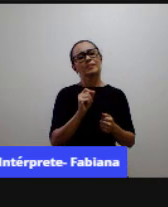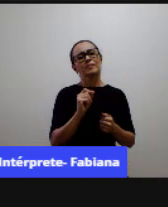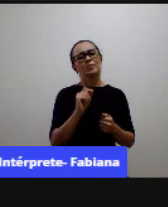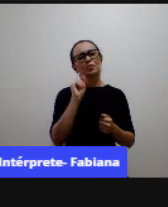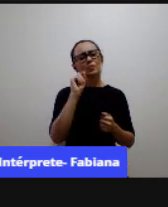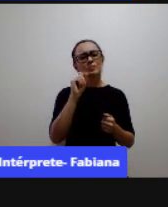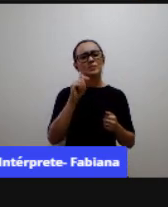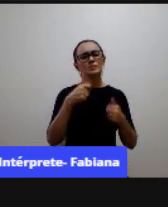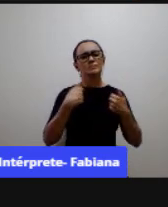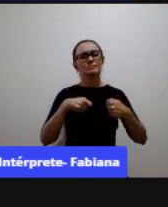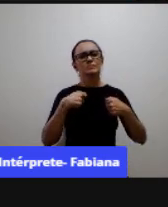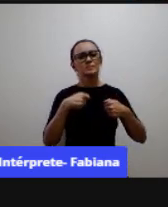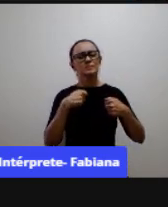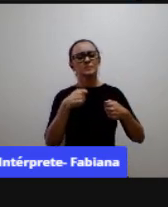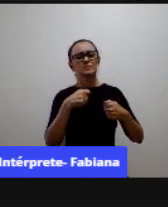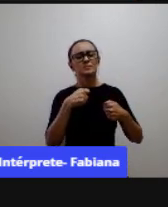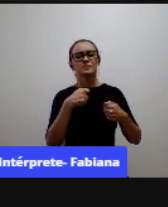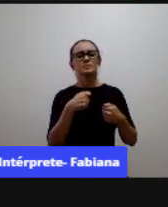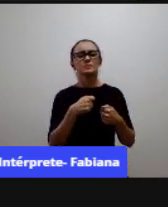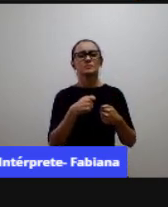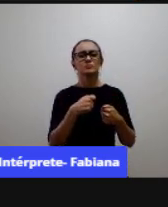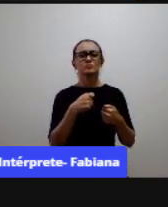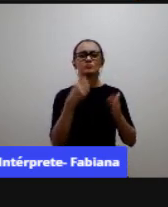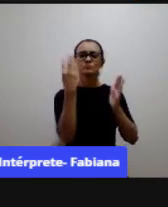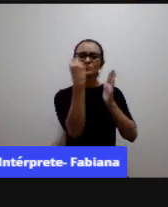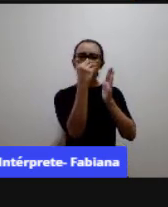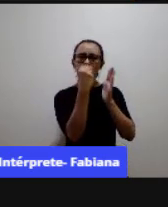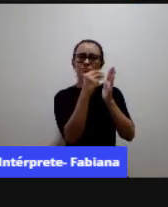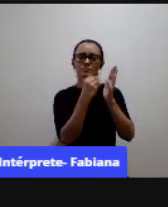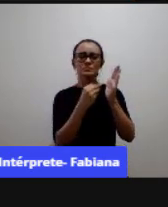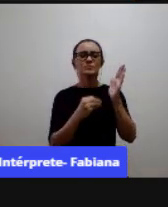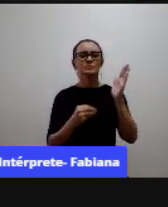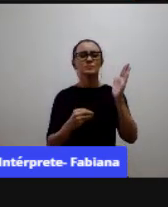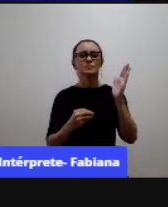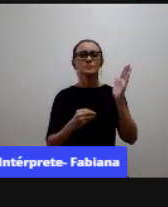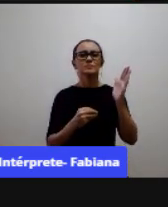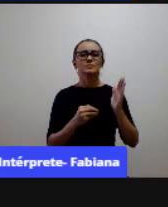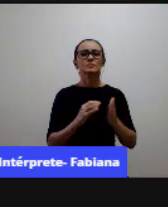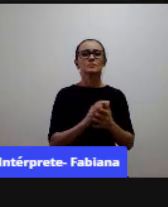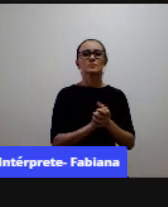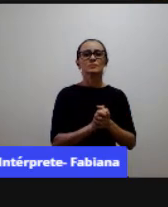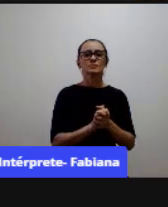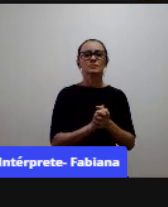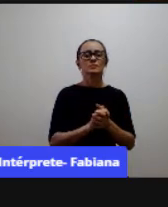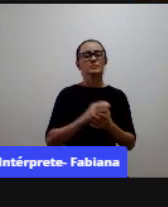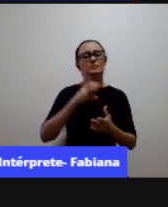né? E todos esses componentes, eles estão